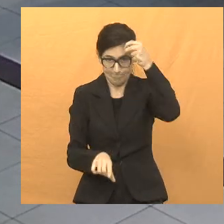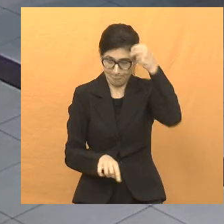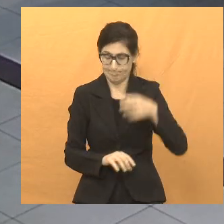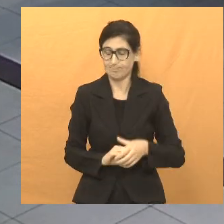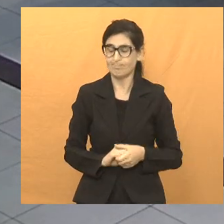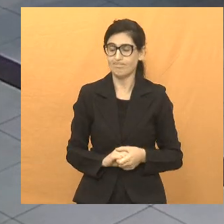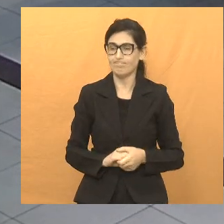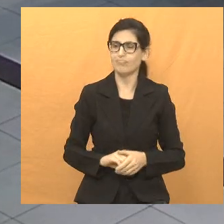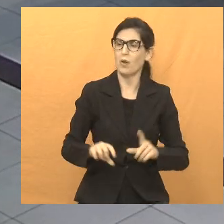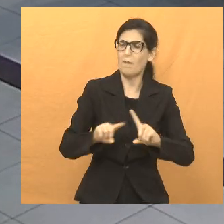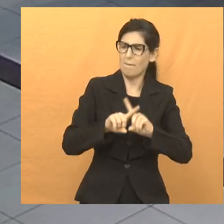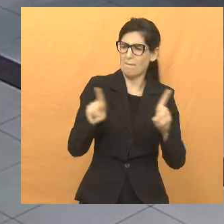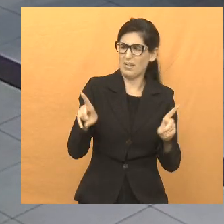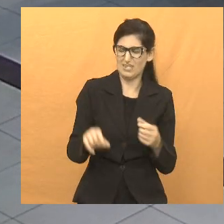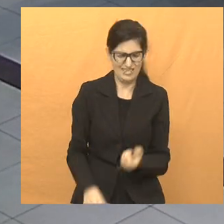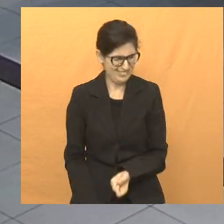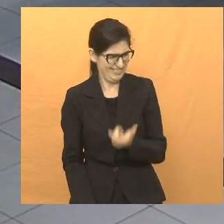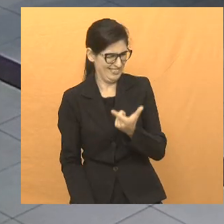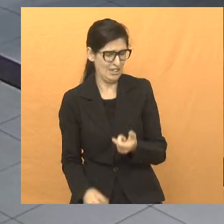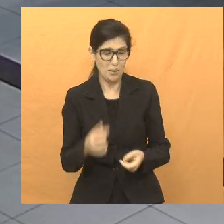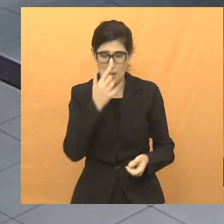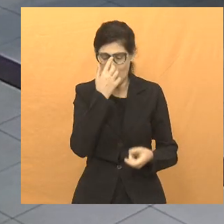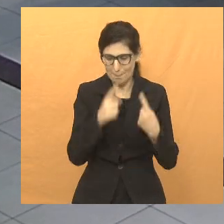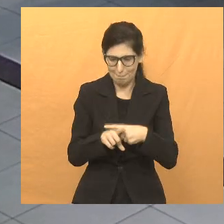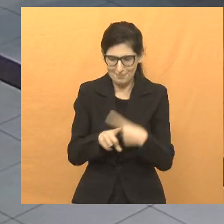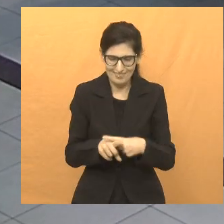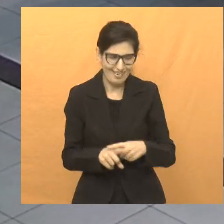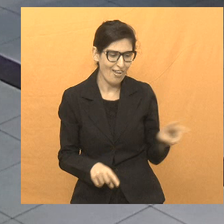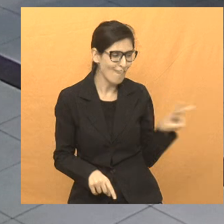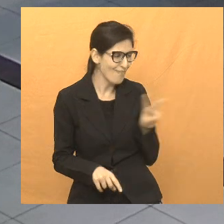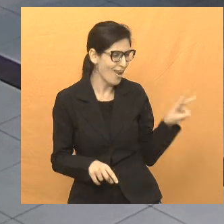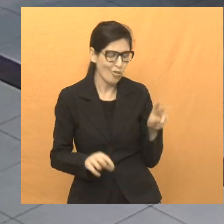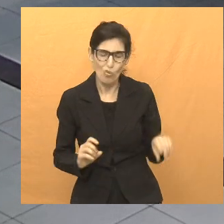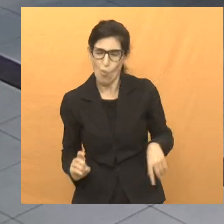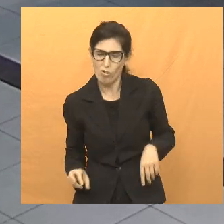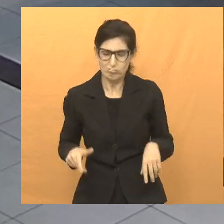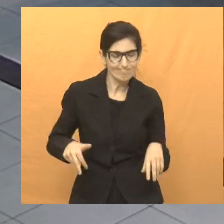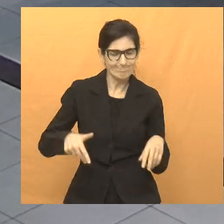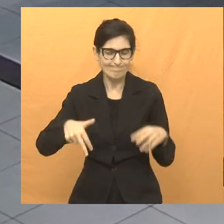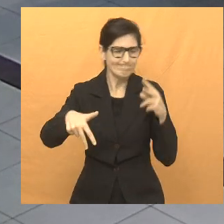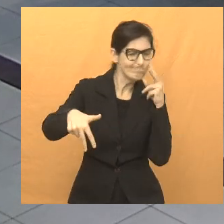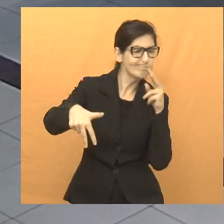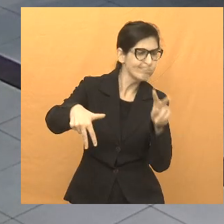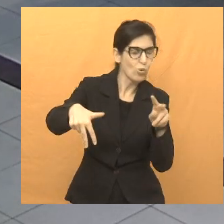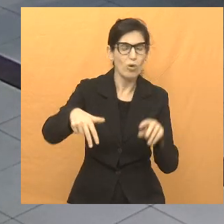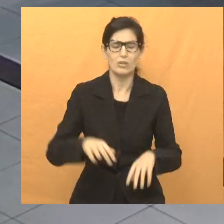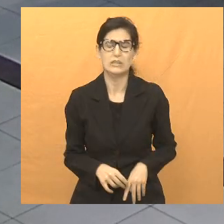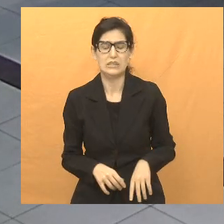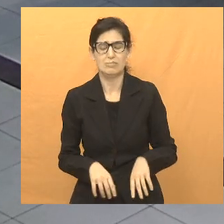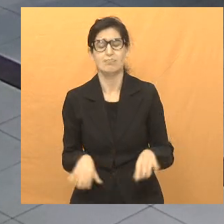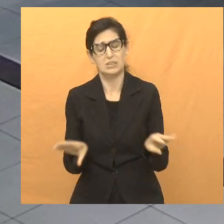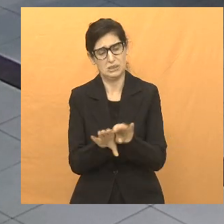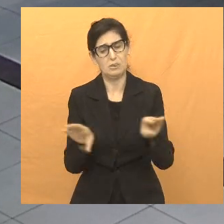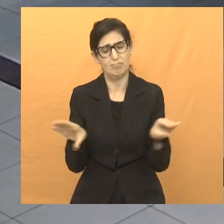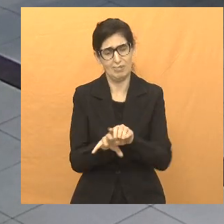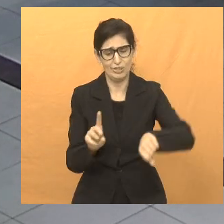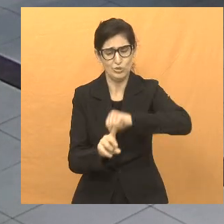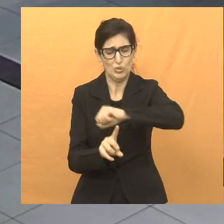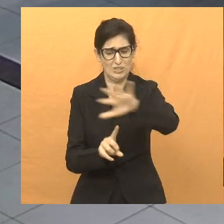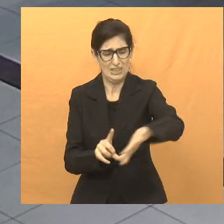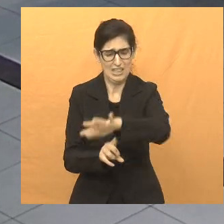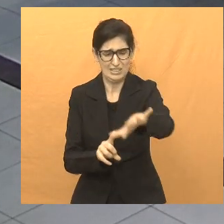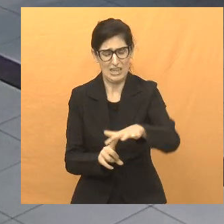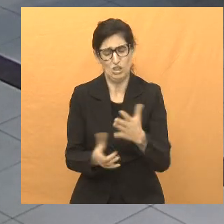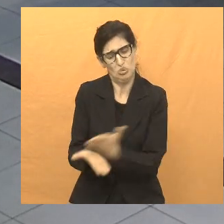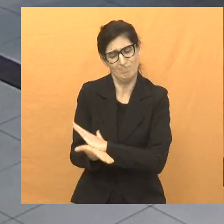ruim, além de tudo, para os vereadores que passam naquele local, e também fica ruim para a nossa cidade, que não são daqui. Então,